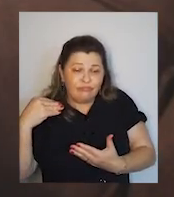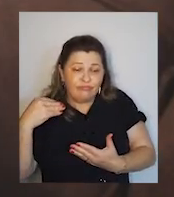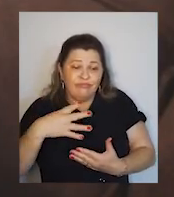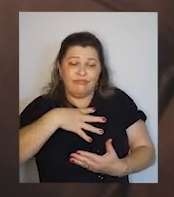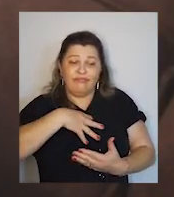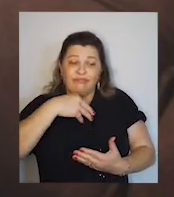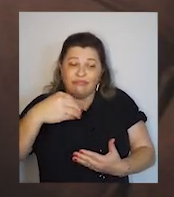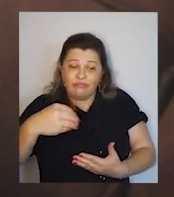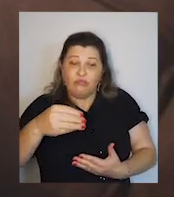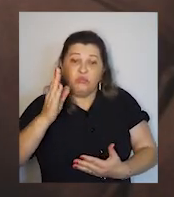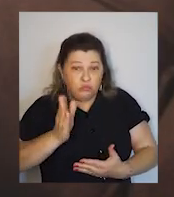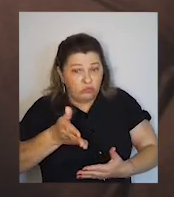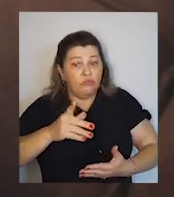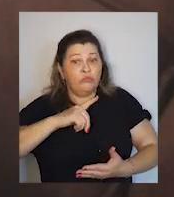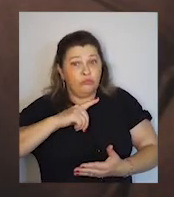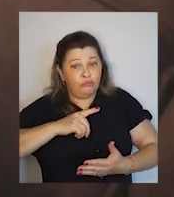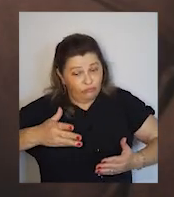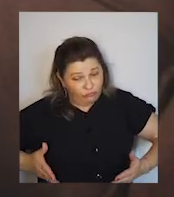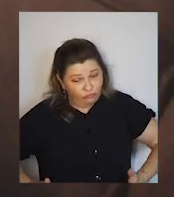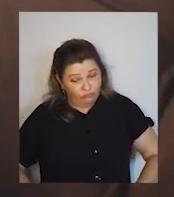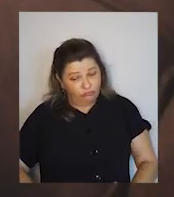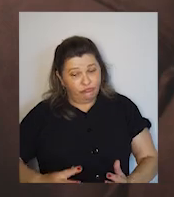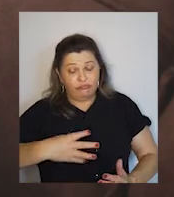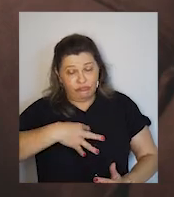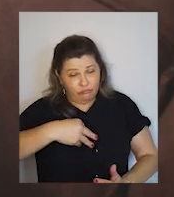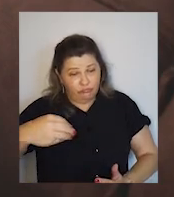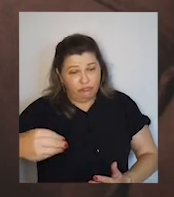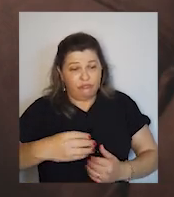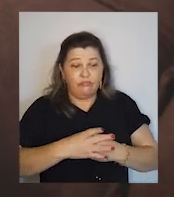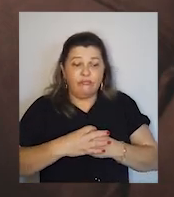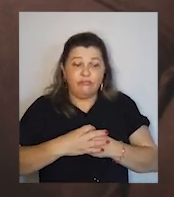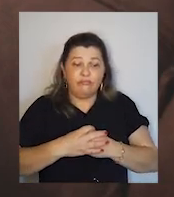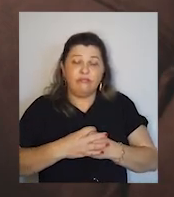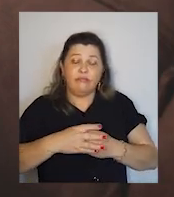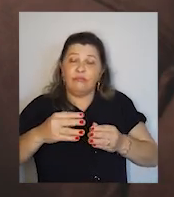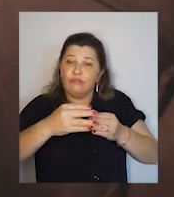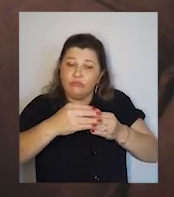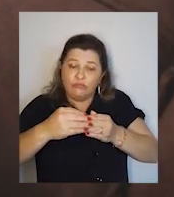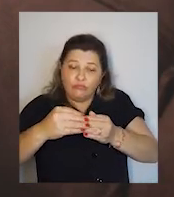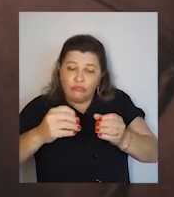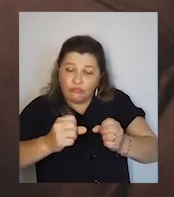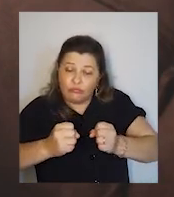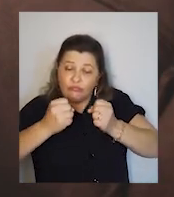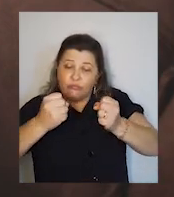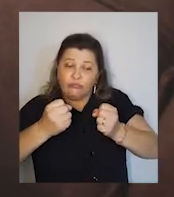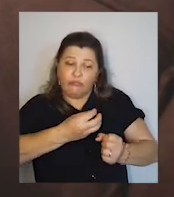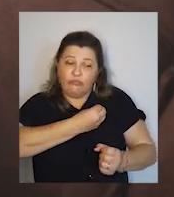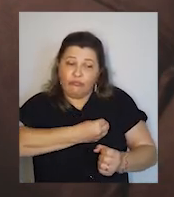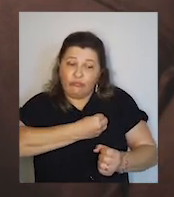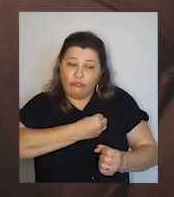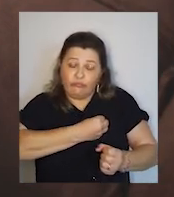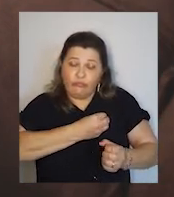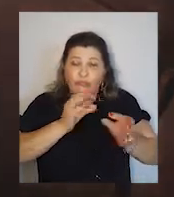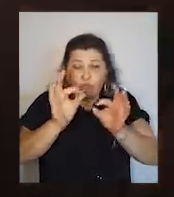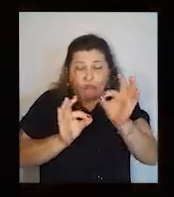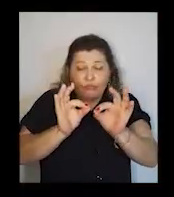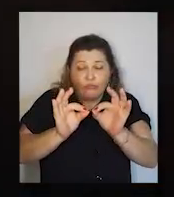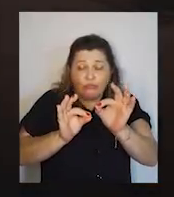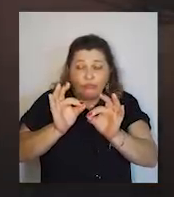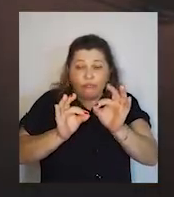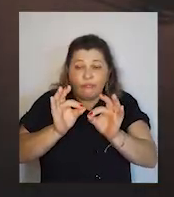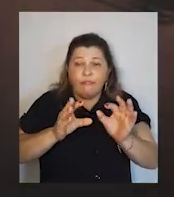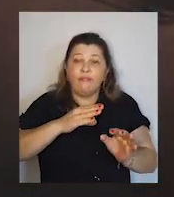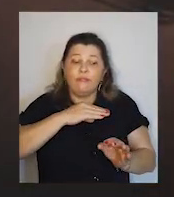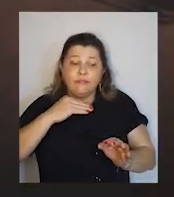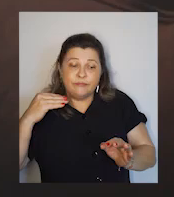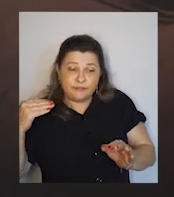filho já tinha nascido e estava tudo planejado, tudo pronto. Seguro de vida, plano funeral, estava tudo pronto.